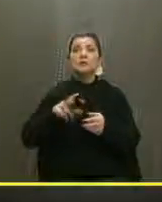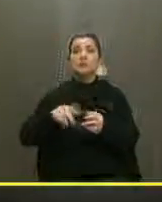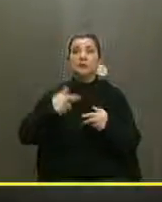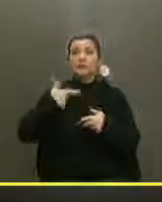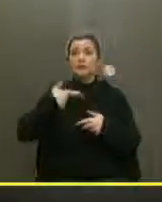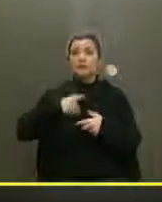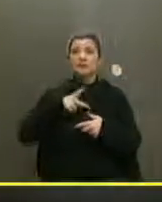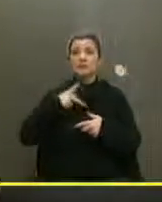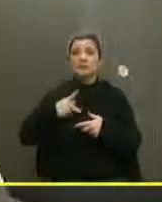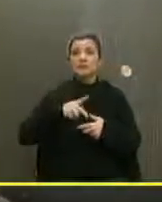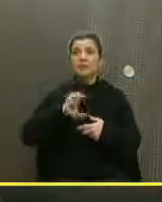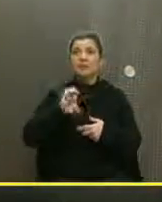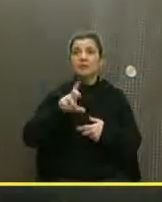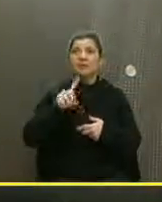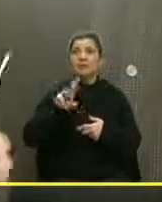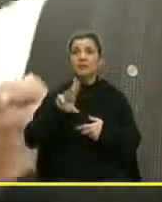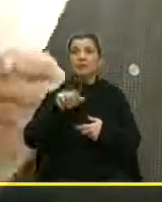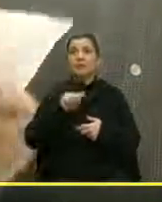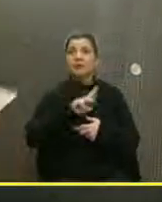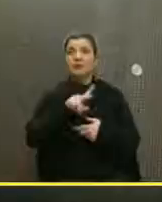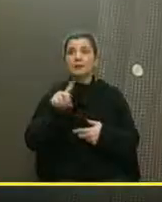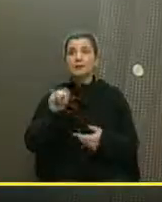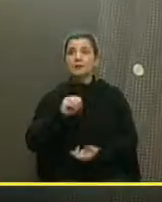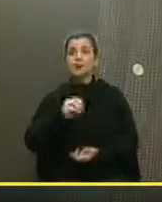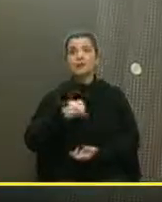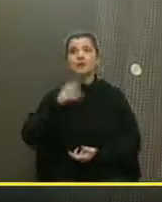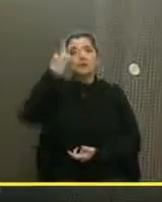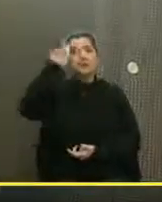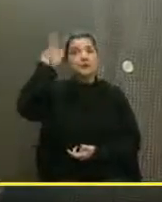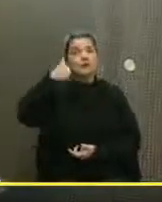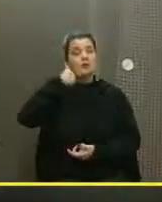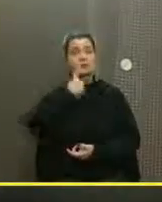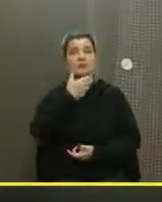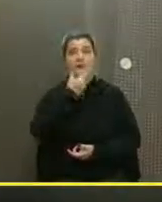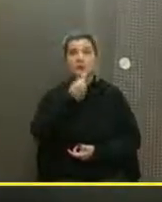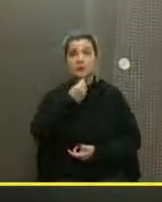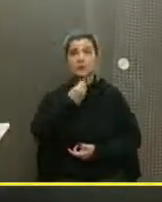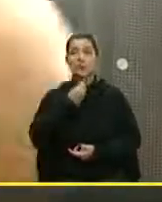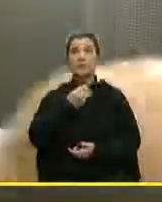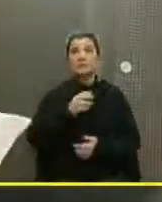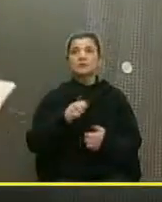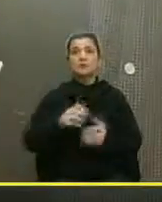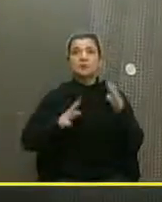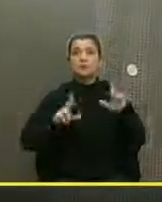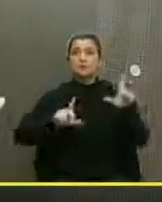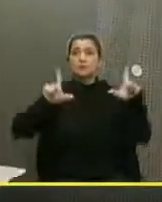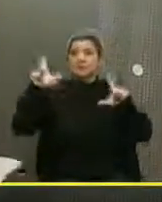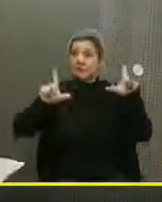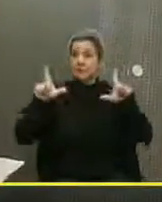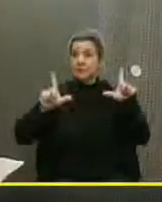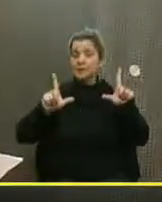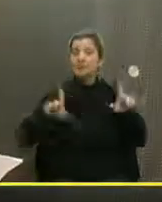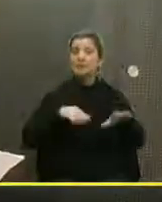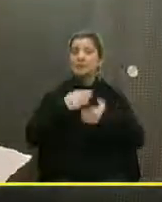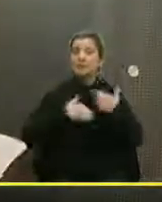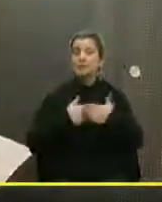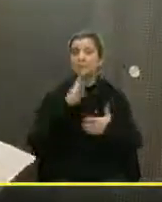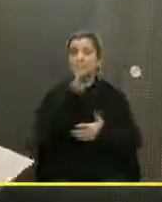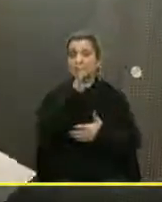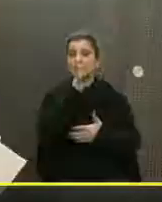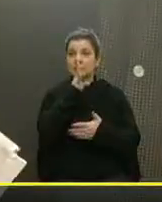Trindade senhoras e senhores da Imprensa senhoras e senhores que acompanham pela TV assembleia e pelos canais das redes